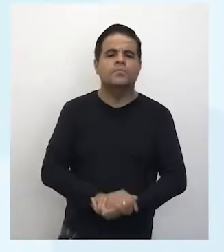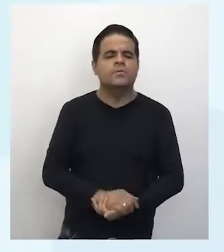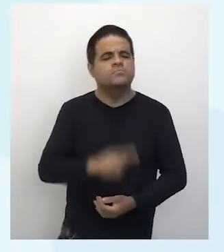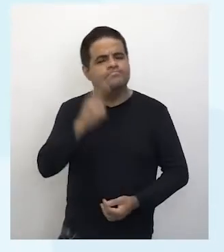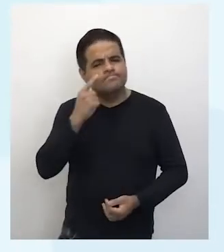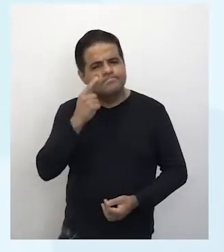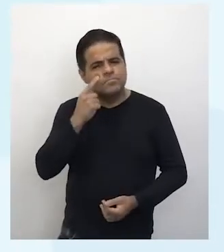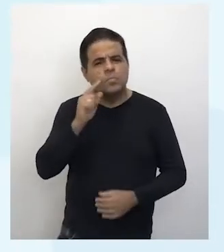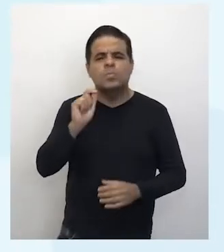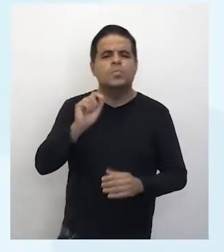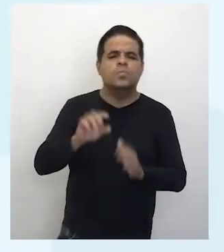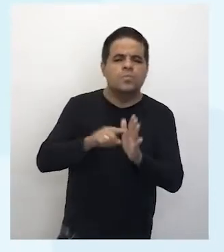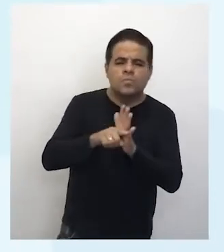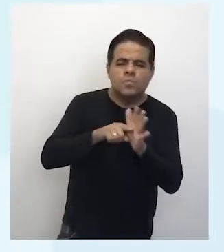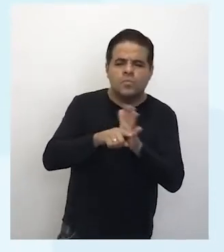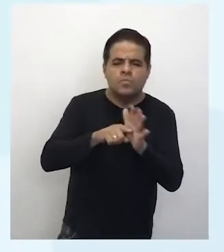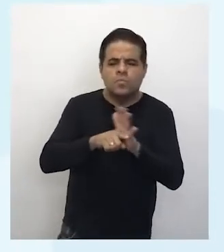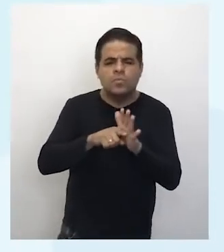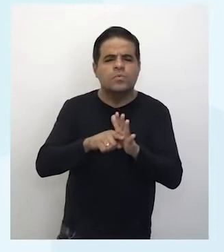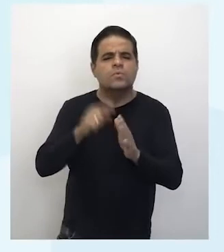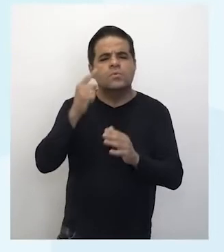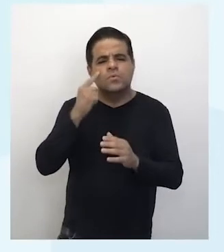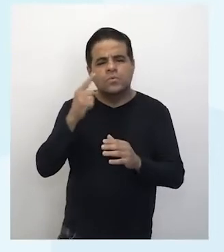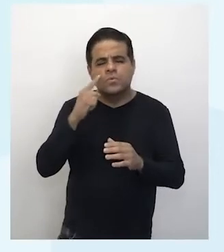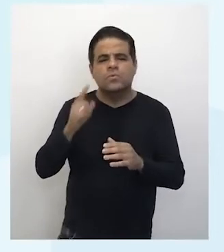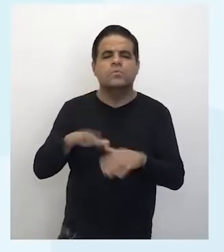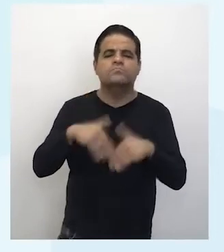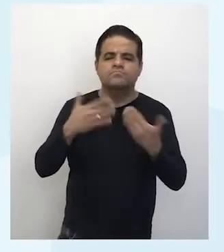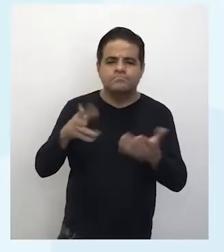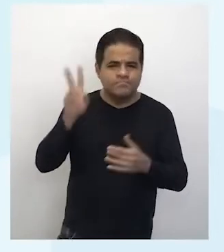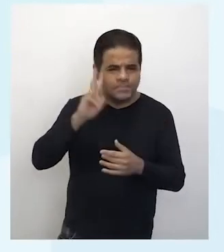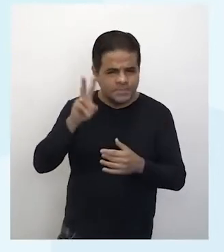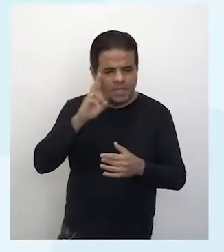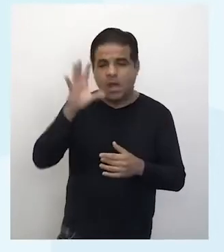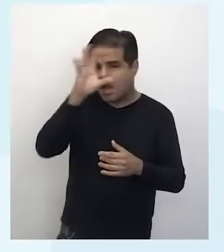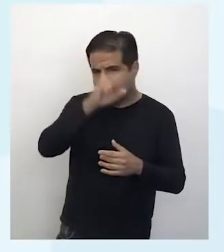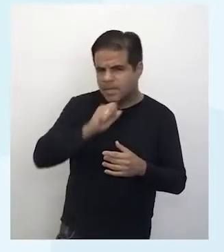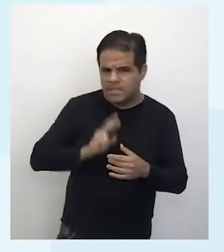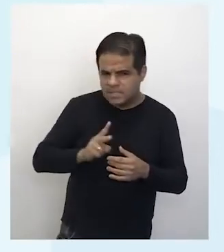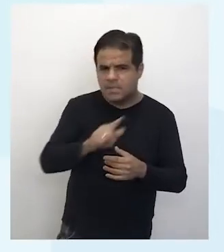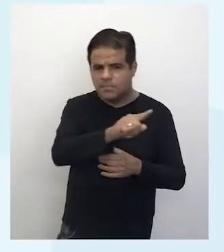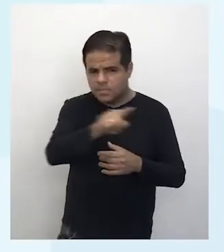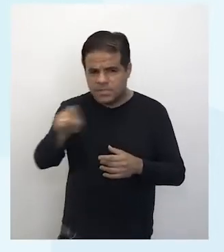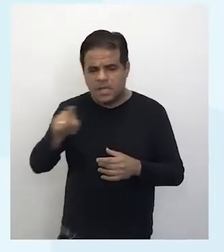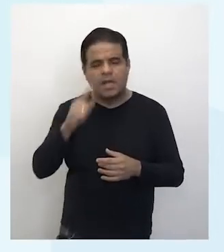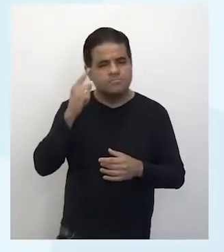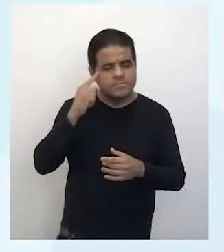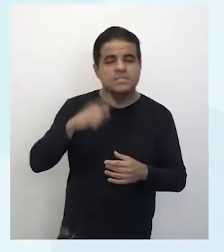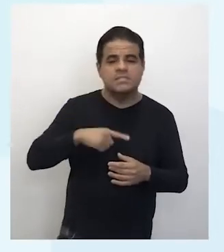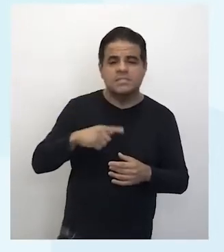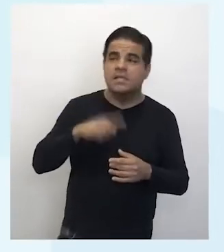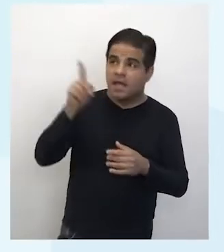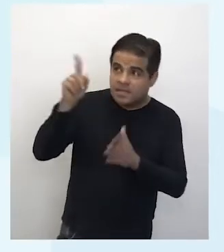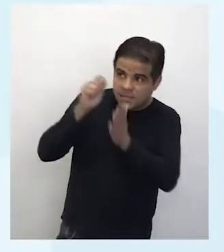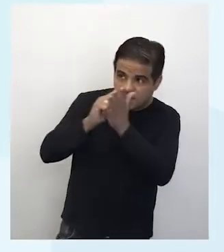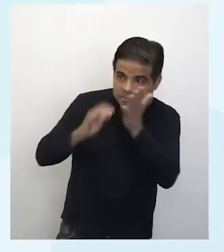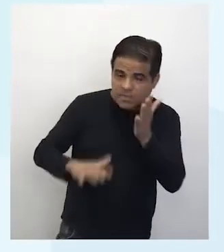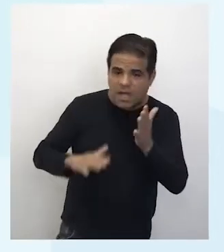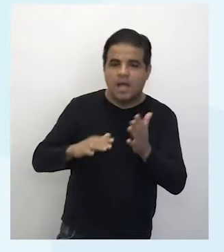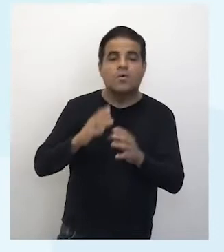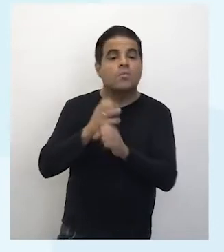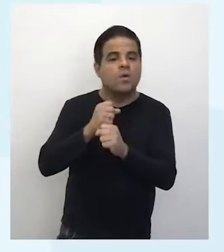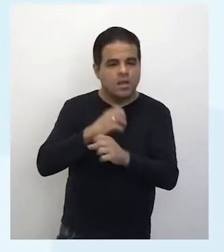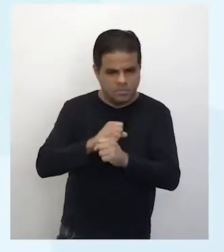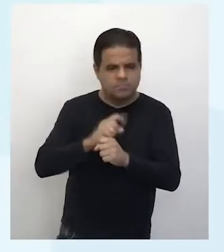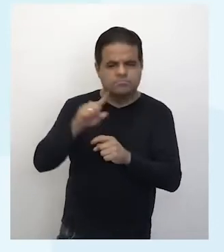vamos verificar geometricamente Lembrando que não aprender sempre de vocês vocês tem essa atividade com